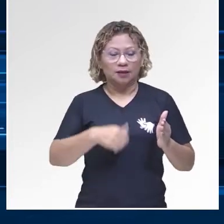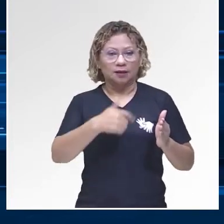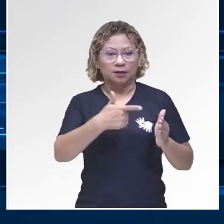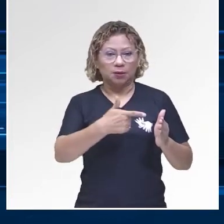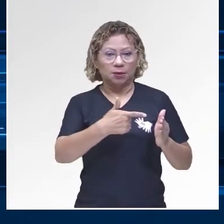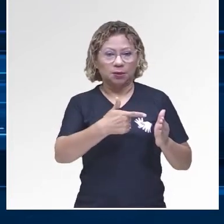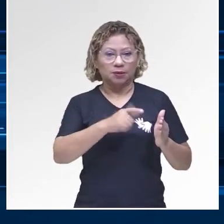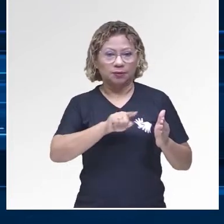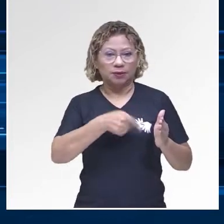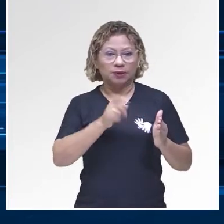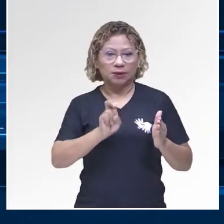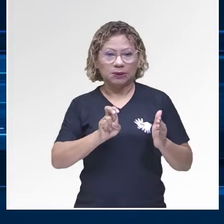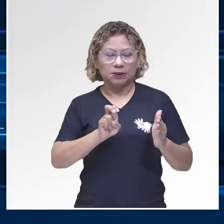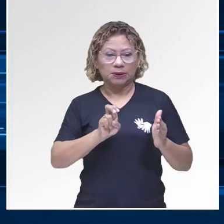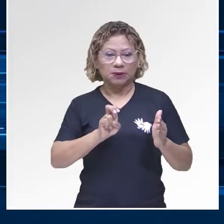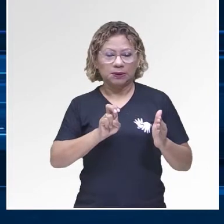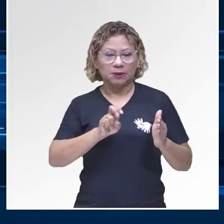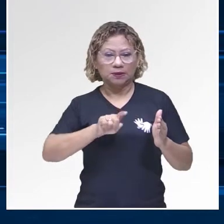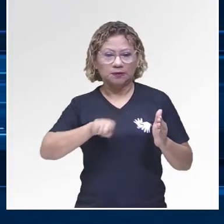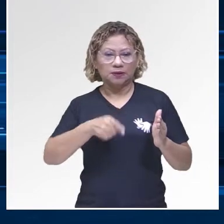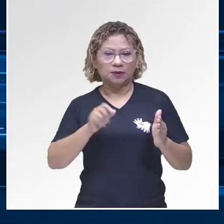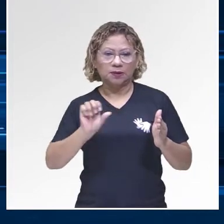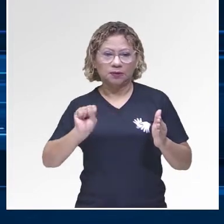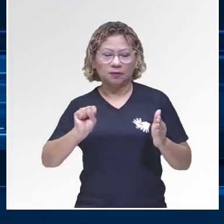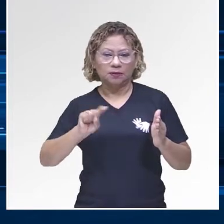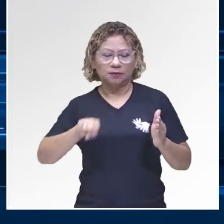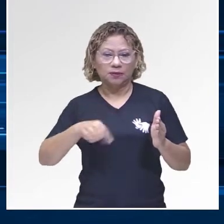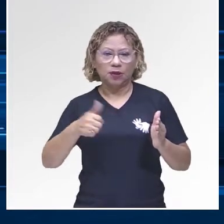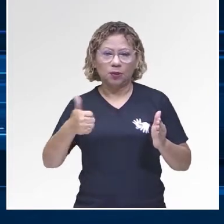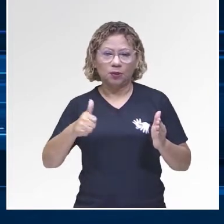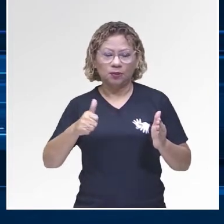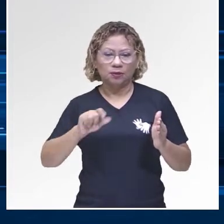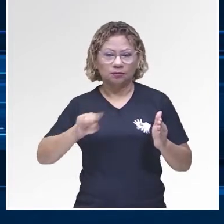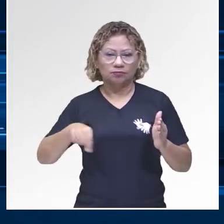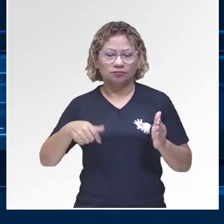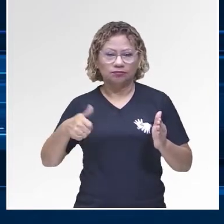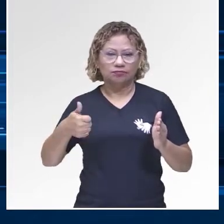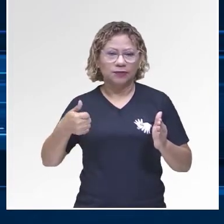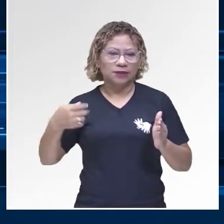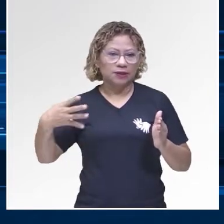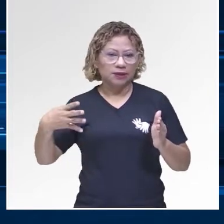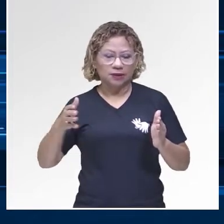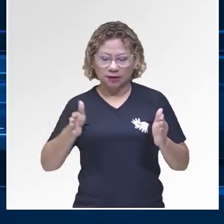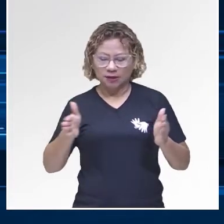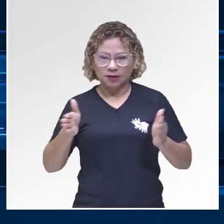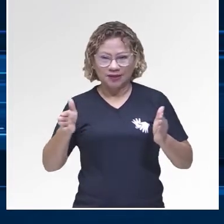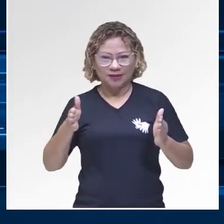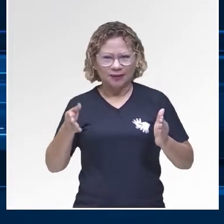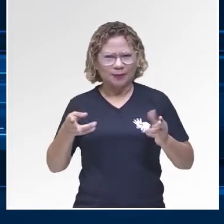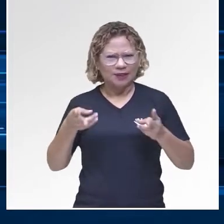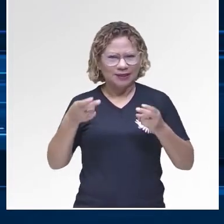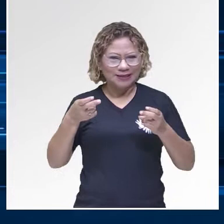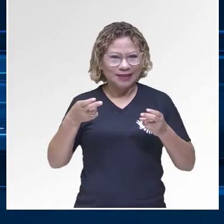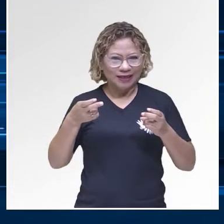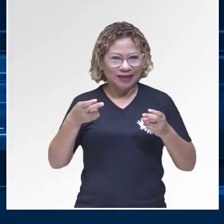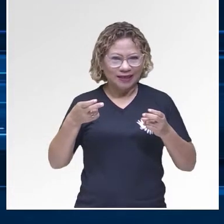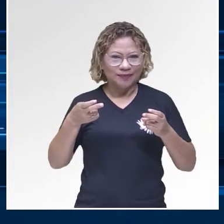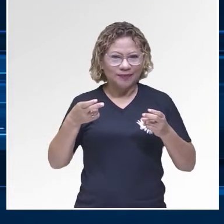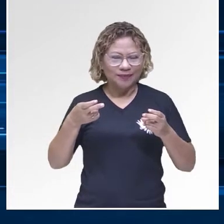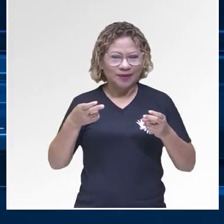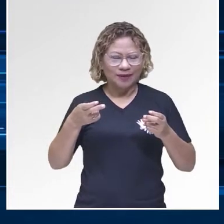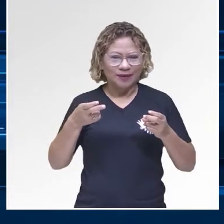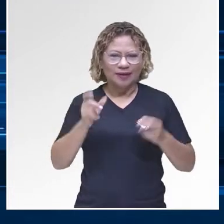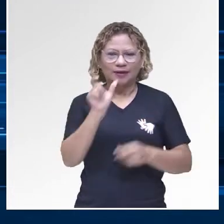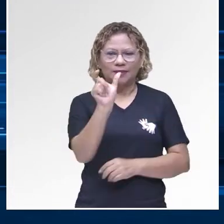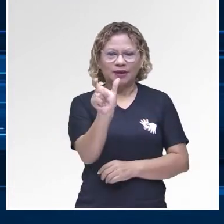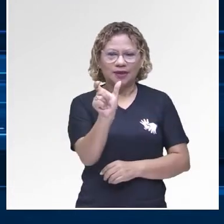comum, né, padrão. Ele está crescendo aqui numa seguinte ordem. Nós observamos que